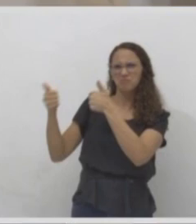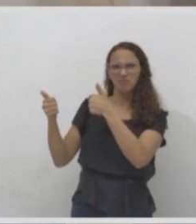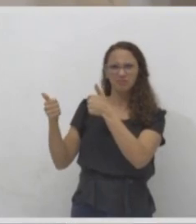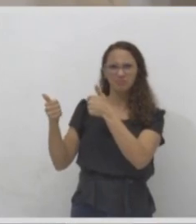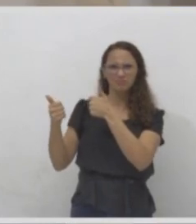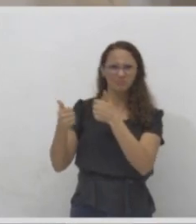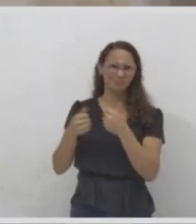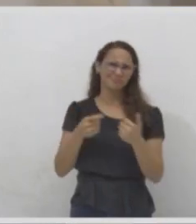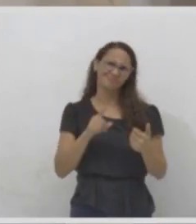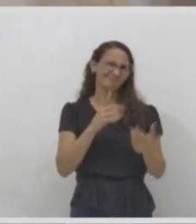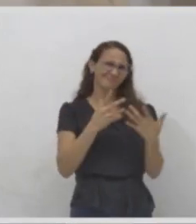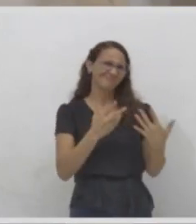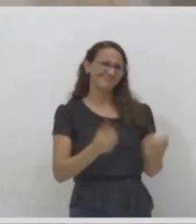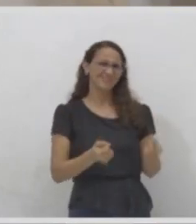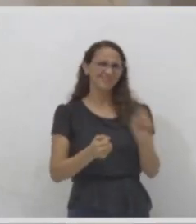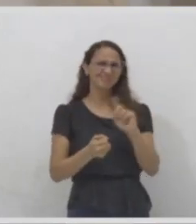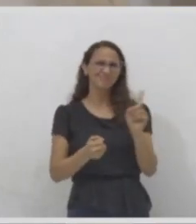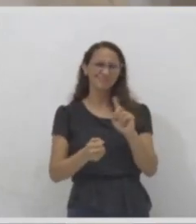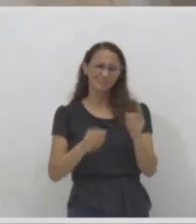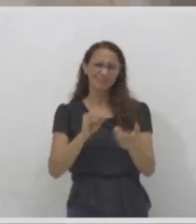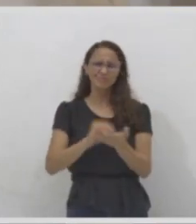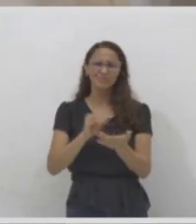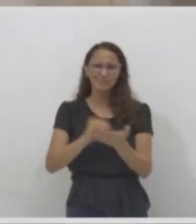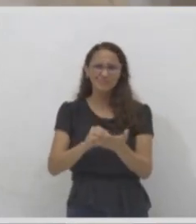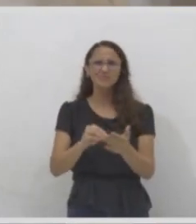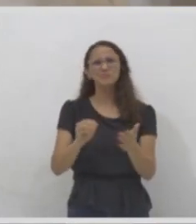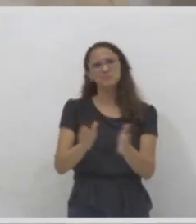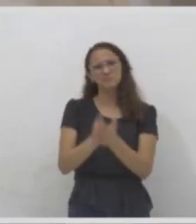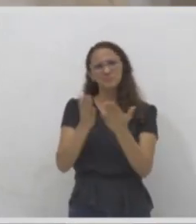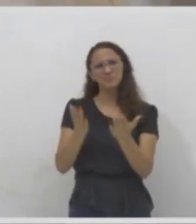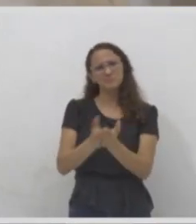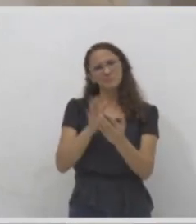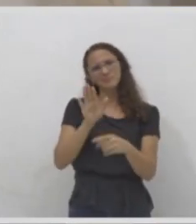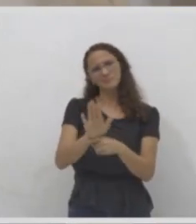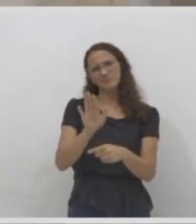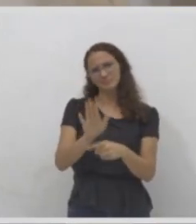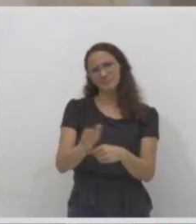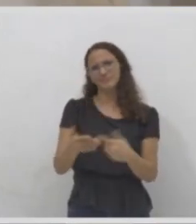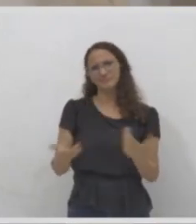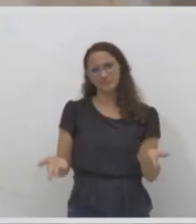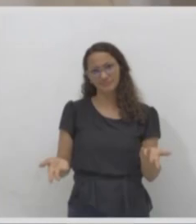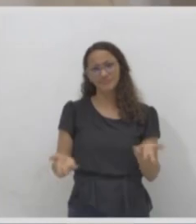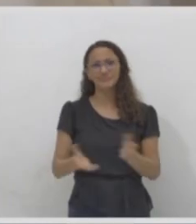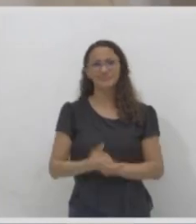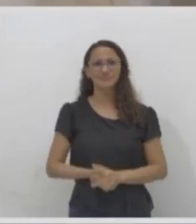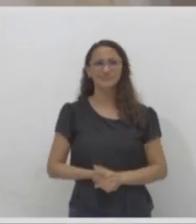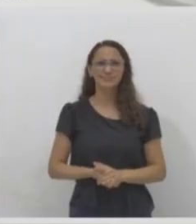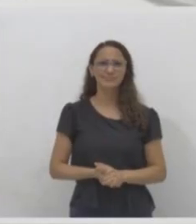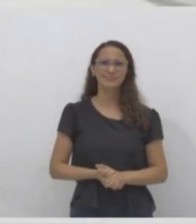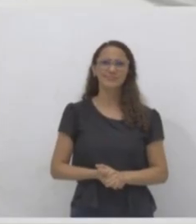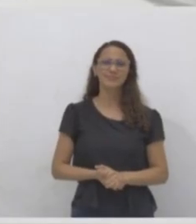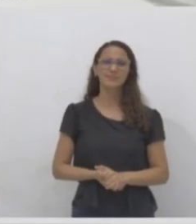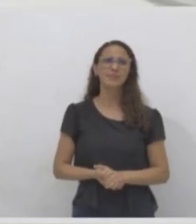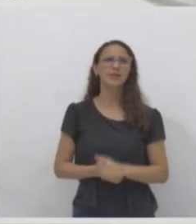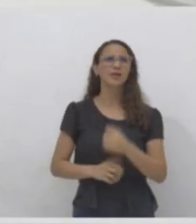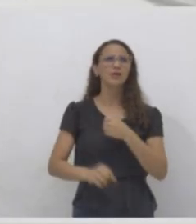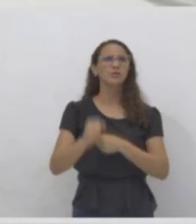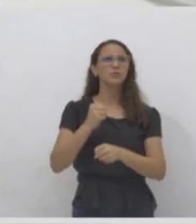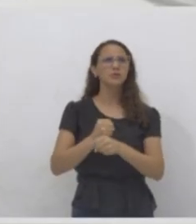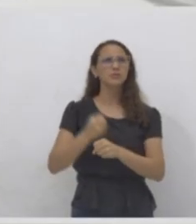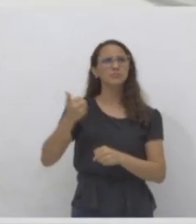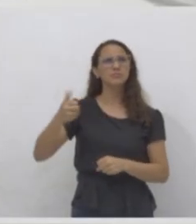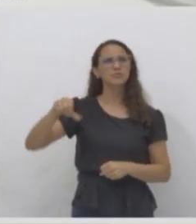beneficiava a todos, não só a camada dominante, tá bom? Em 1910 tem